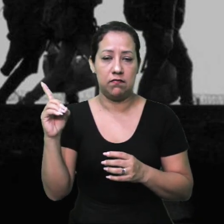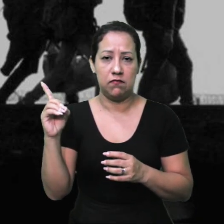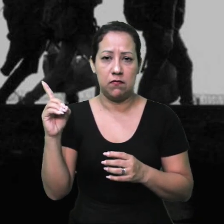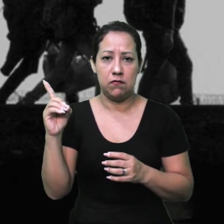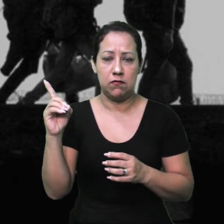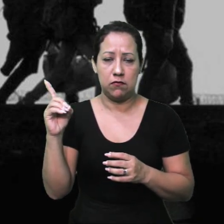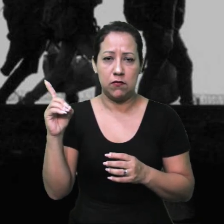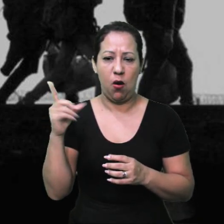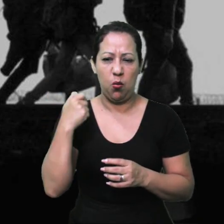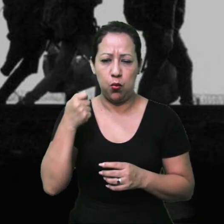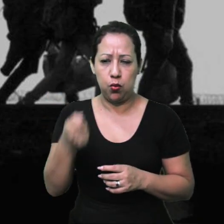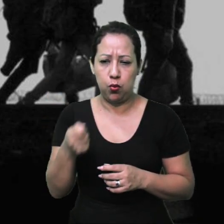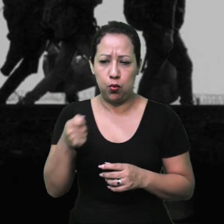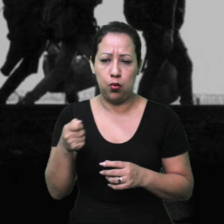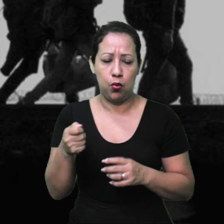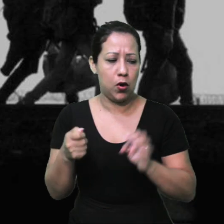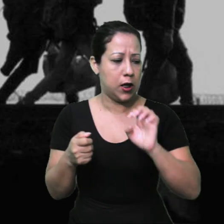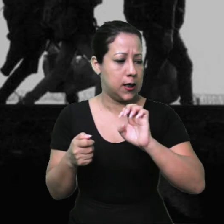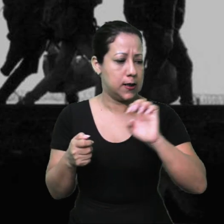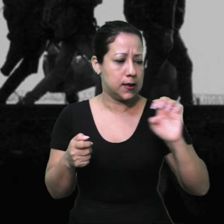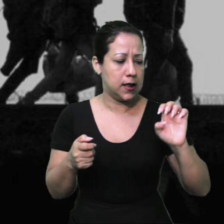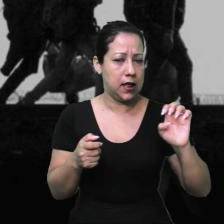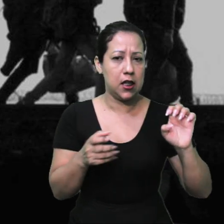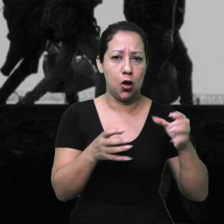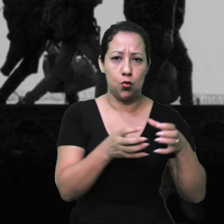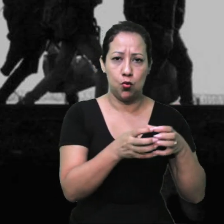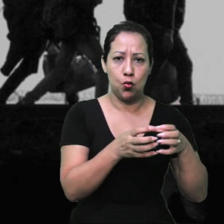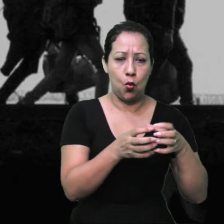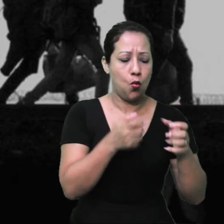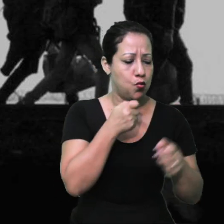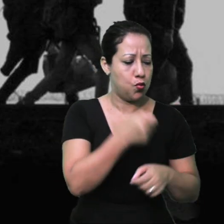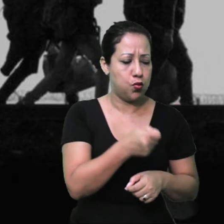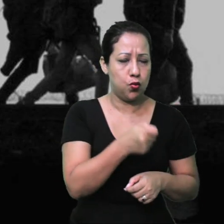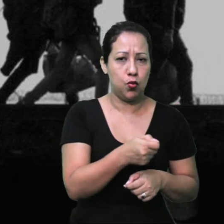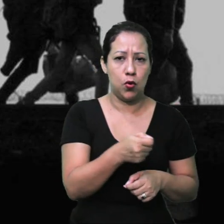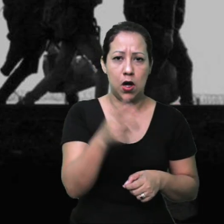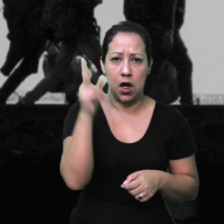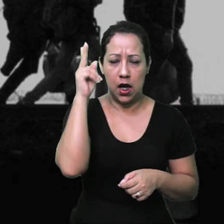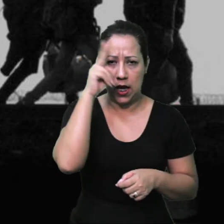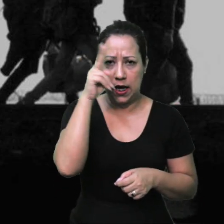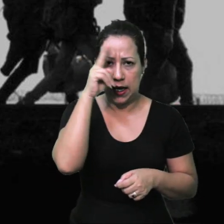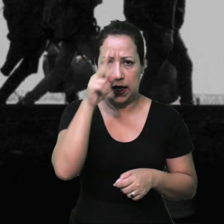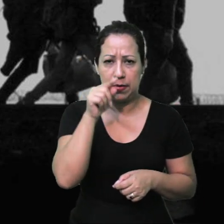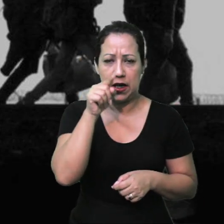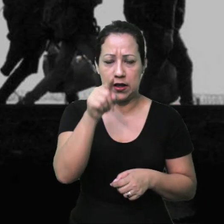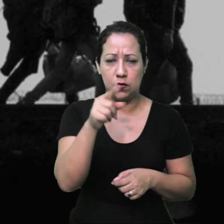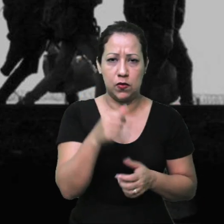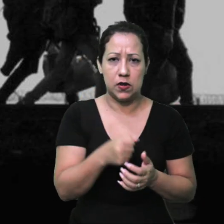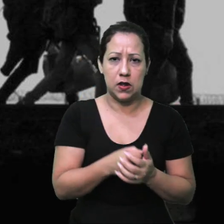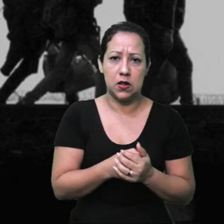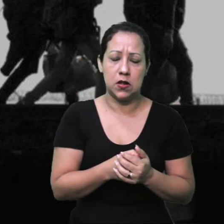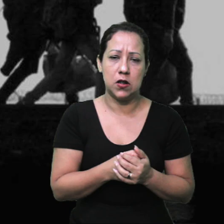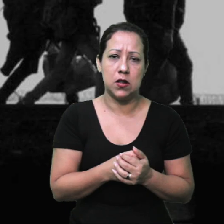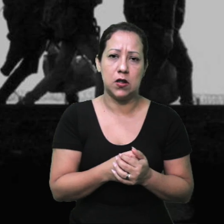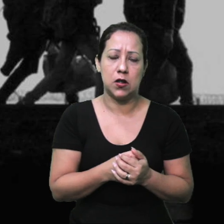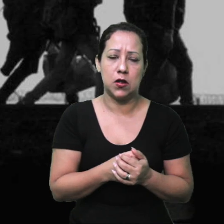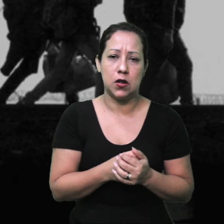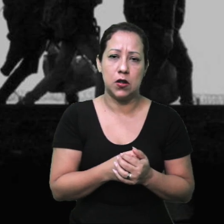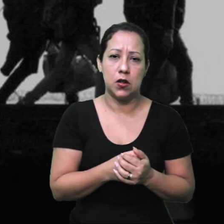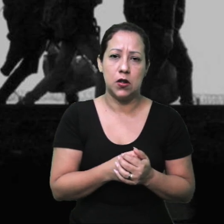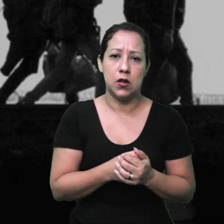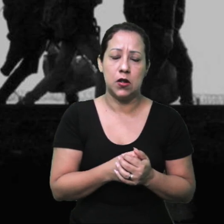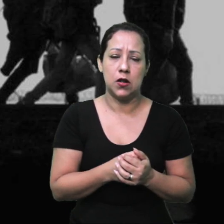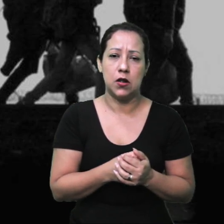muitos radicais. Lembrar vocês que nazismo e fascismo não é esquerda,